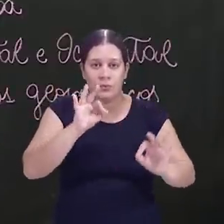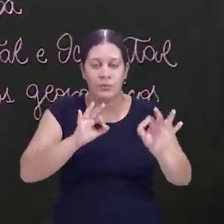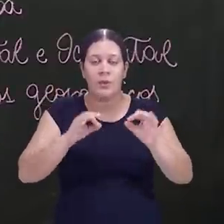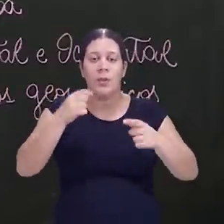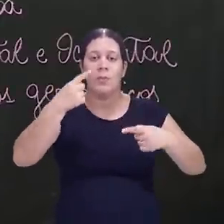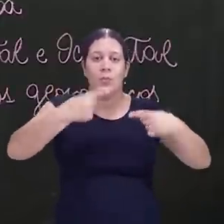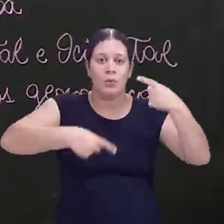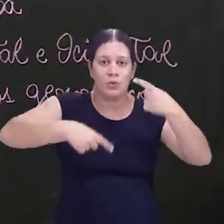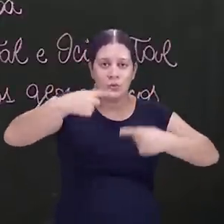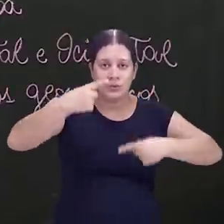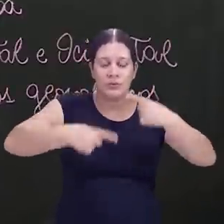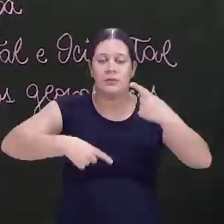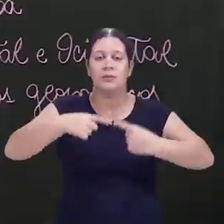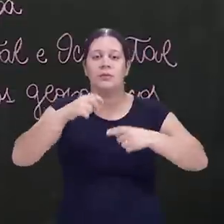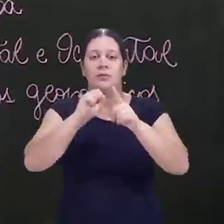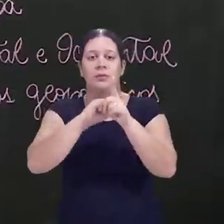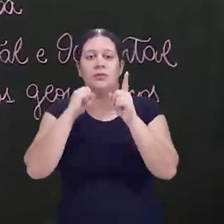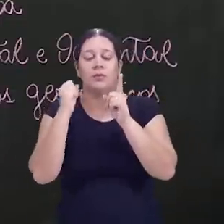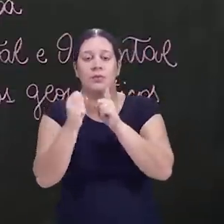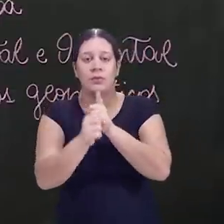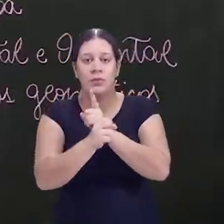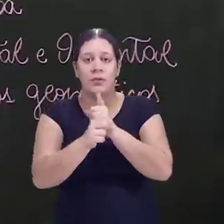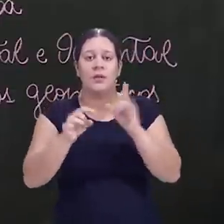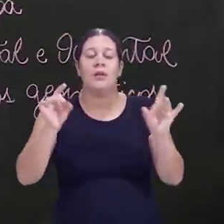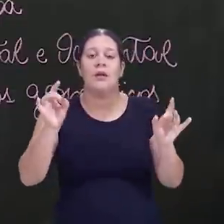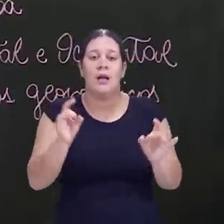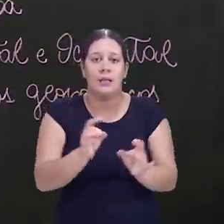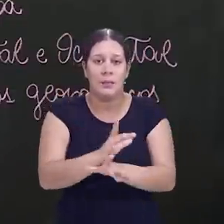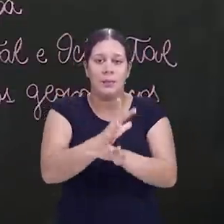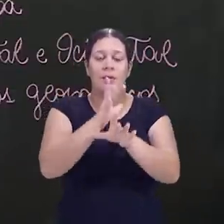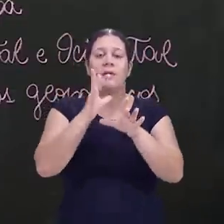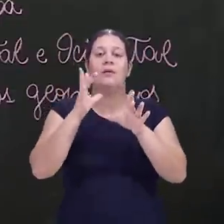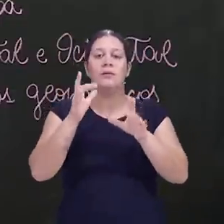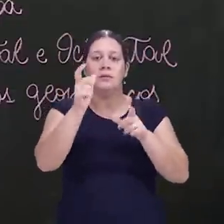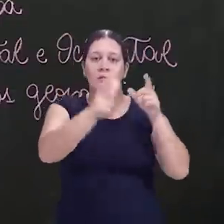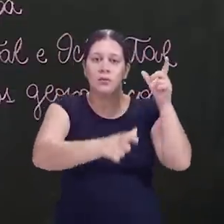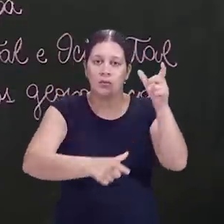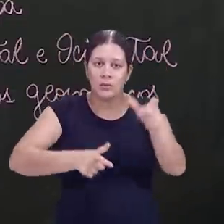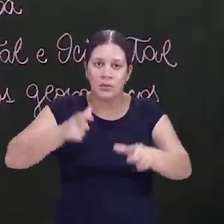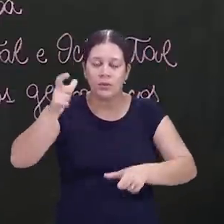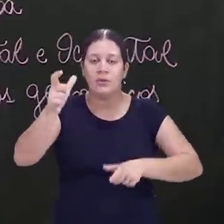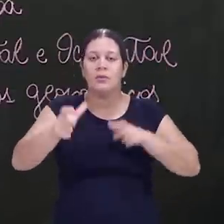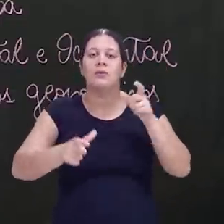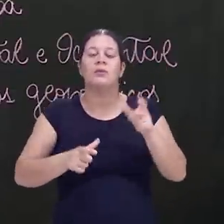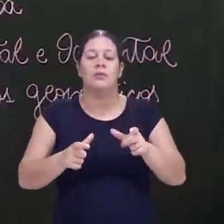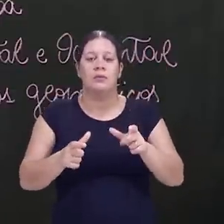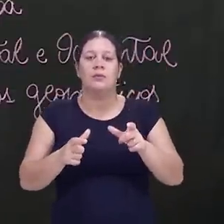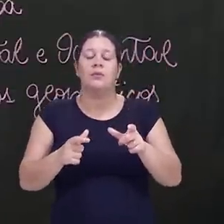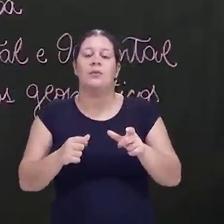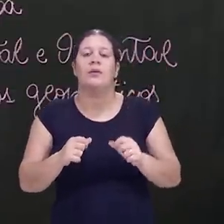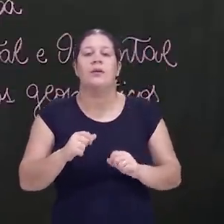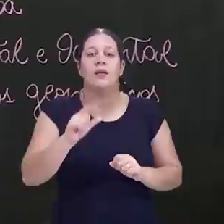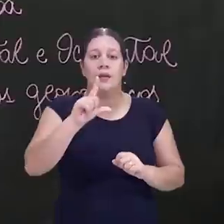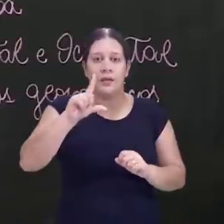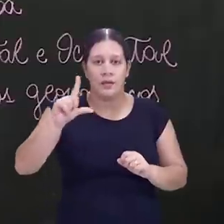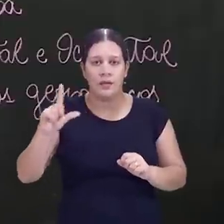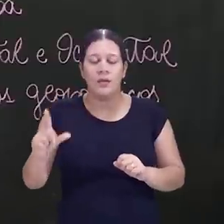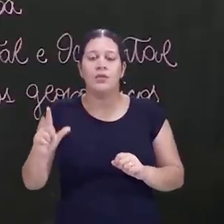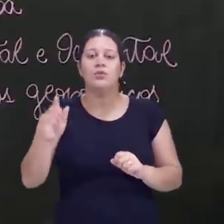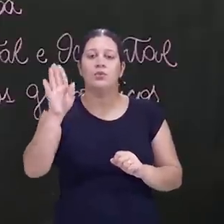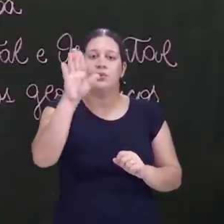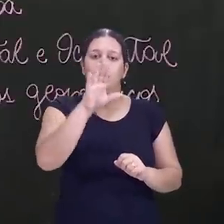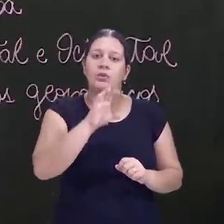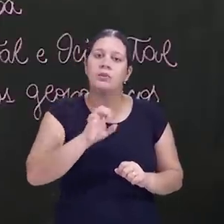política e econômica socialista, acabaram sendo caracterizados como países do Leste Europeu ou da